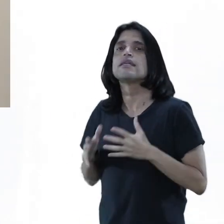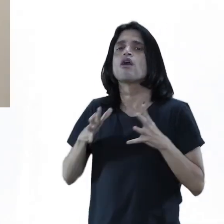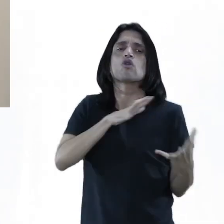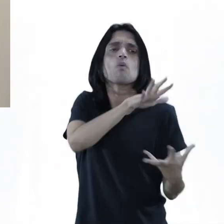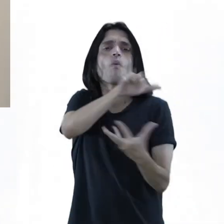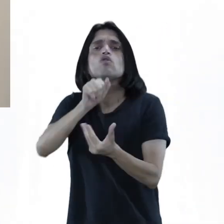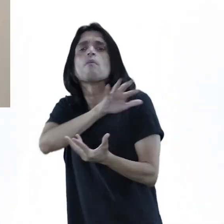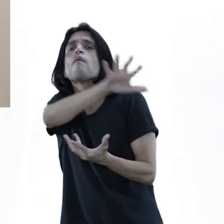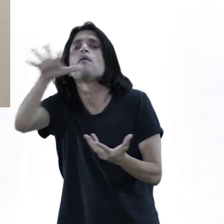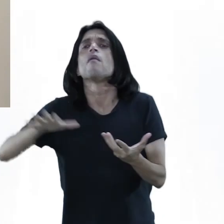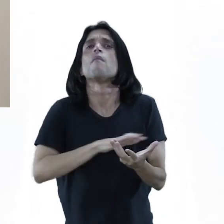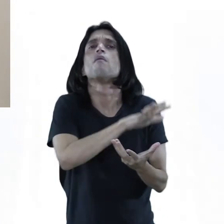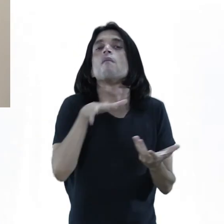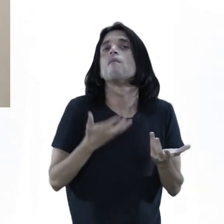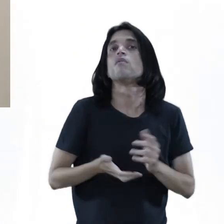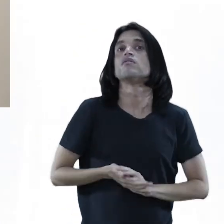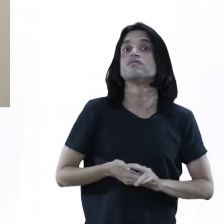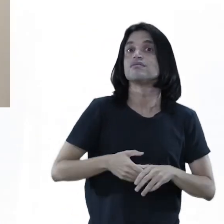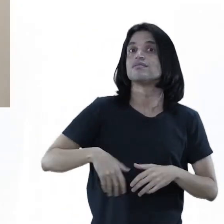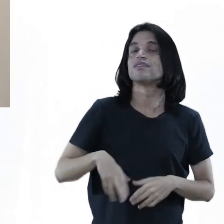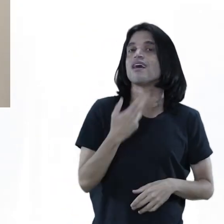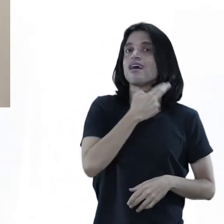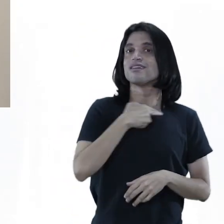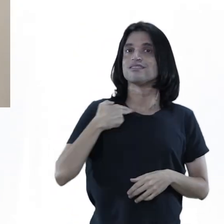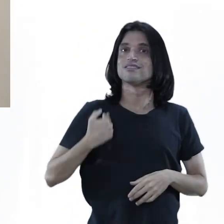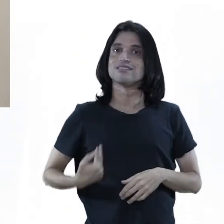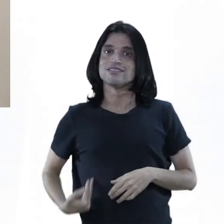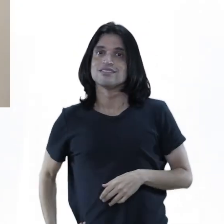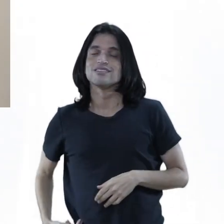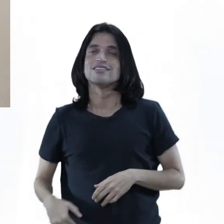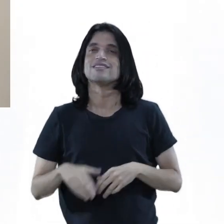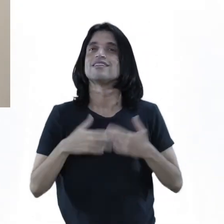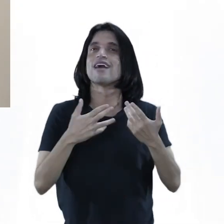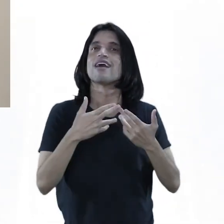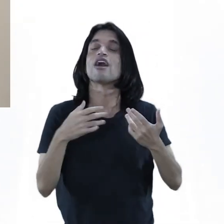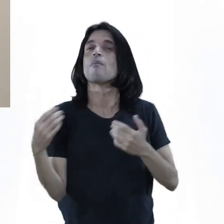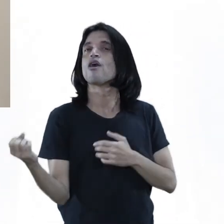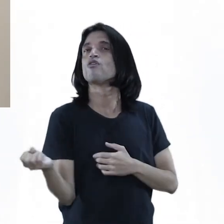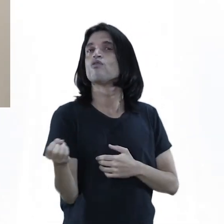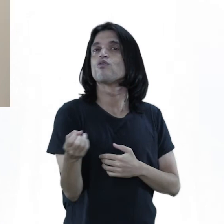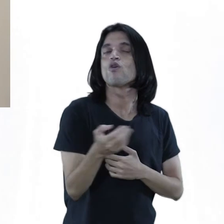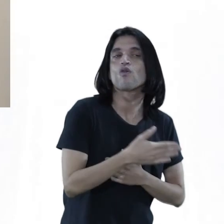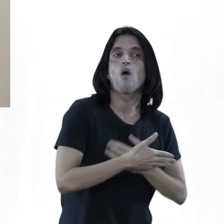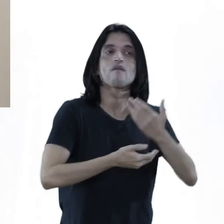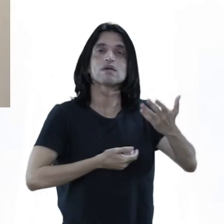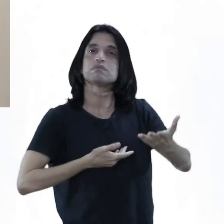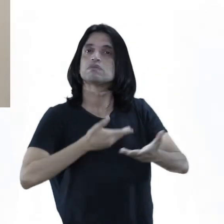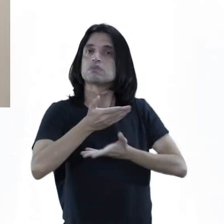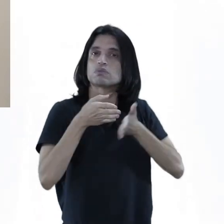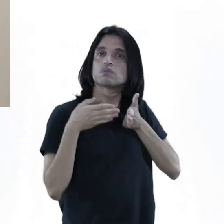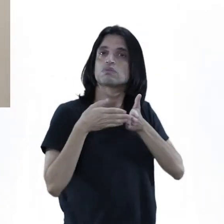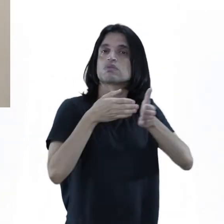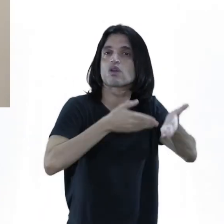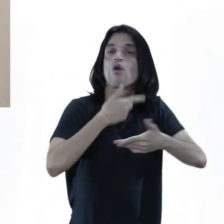espaço no mundo todo. Só para dar um exemplo, a China vem revitalizando o que a gente chama de nova rota da seda, tentando levar